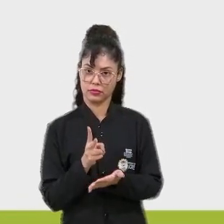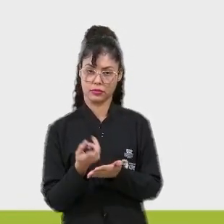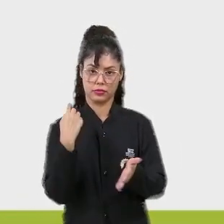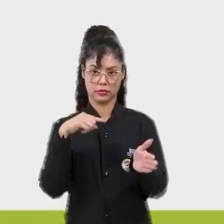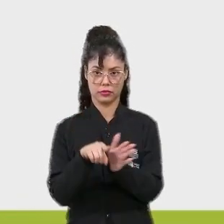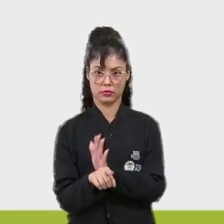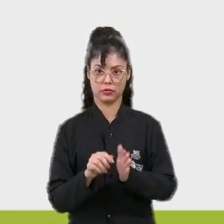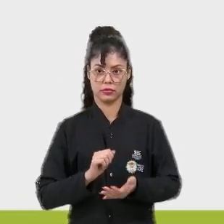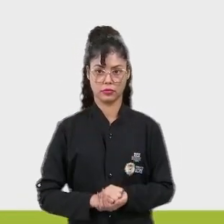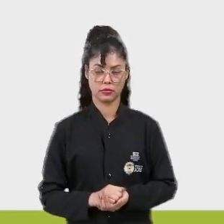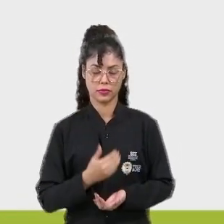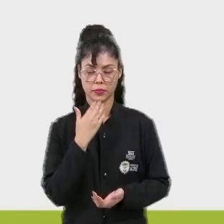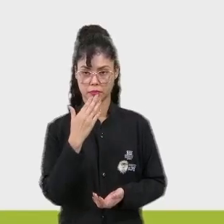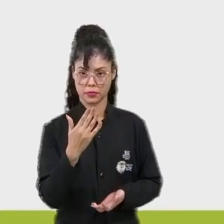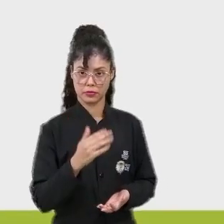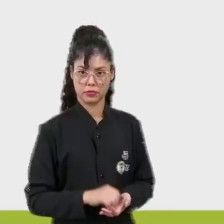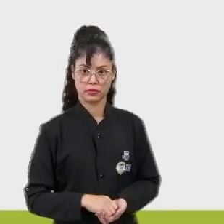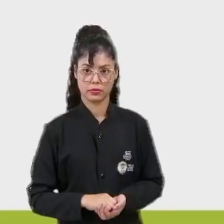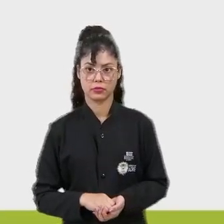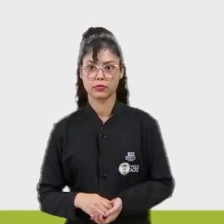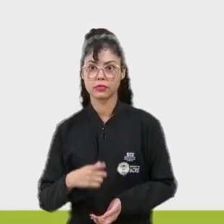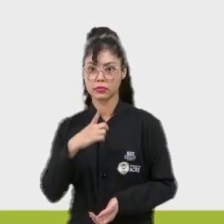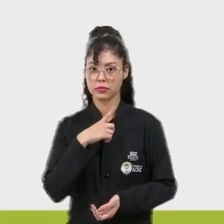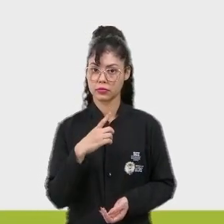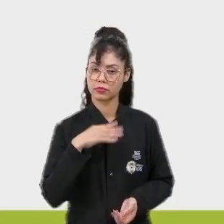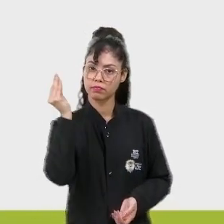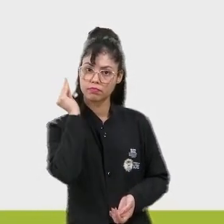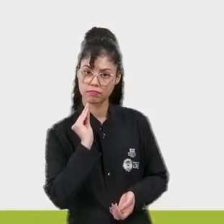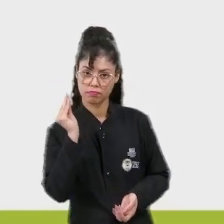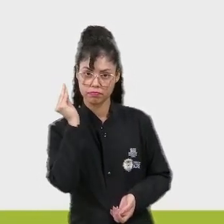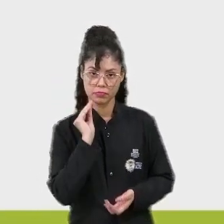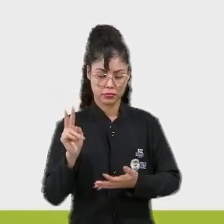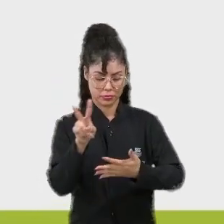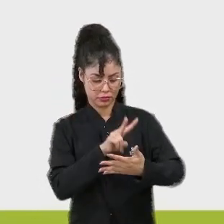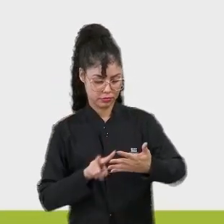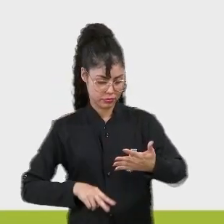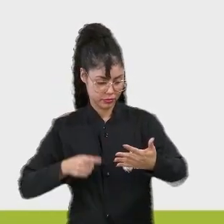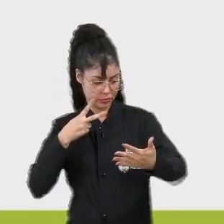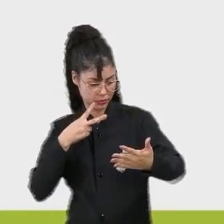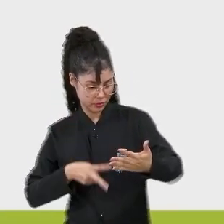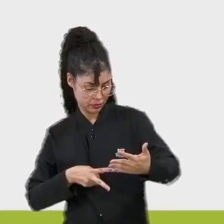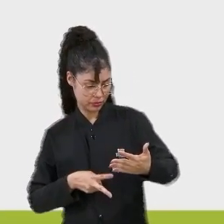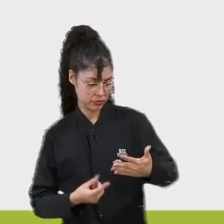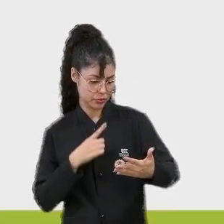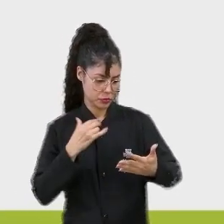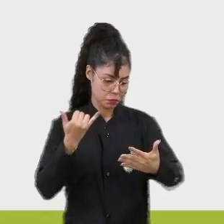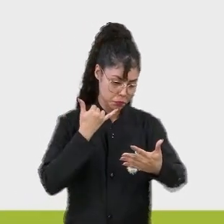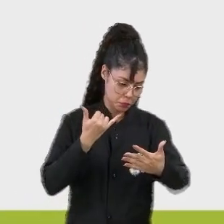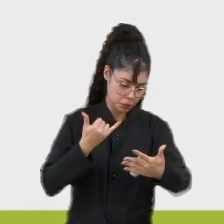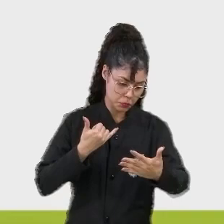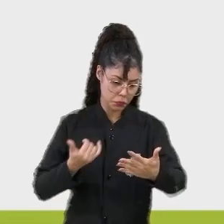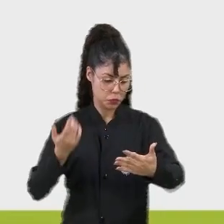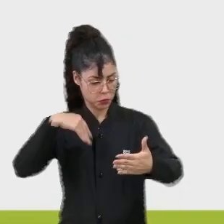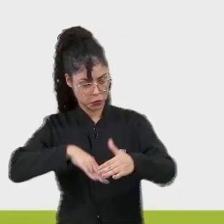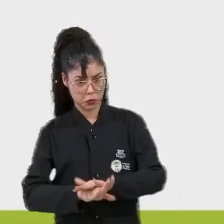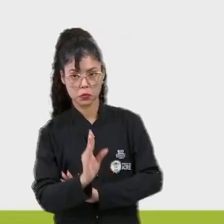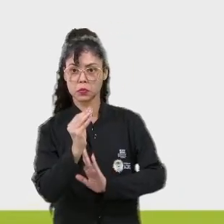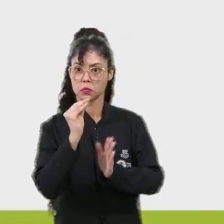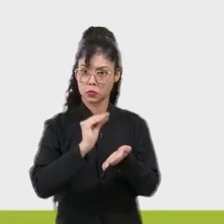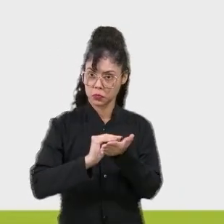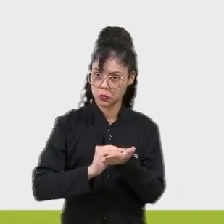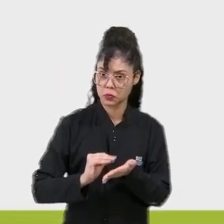enunciado, olha só o que o enunciado diz. Para convencer o leitor, o anúncio emprega como